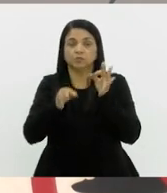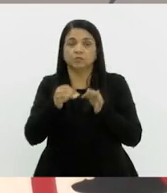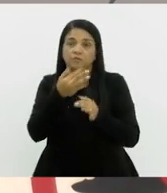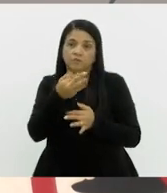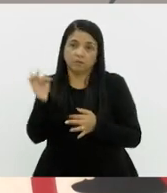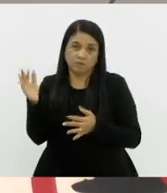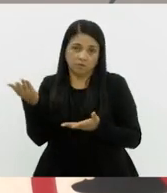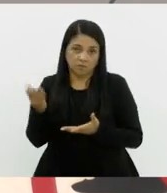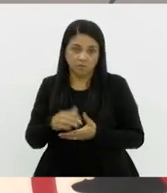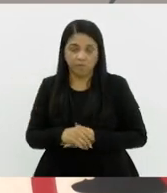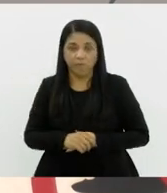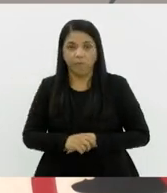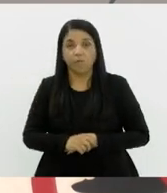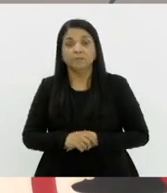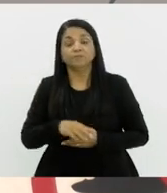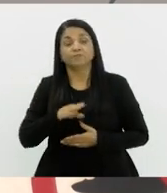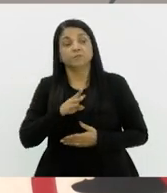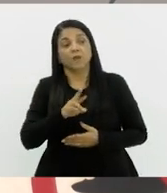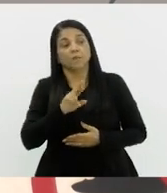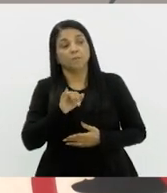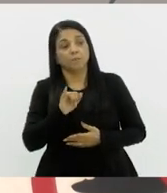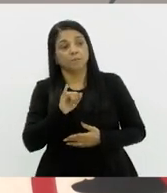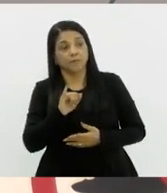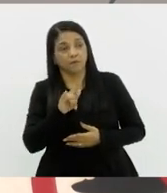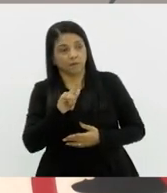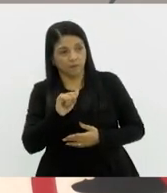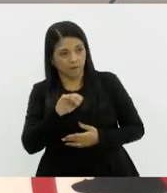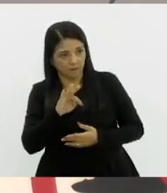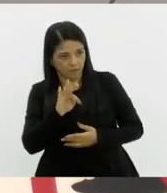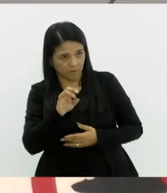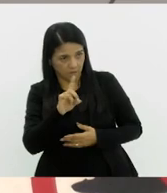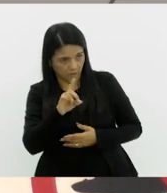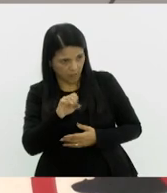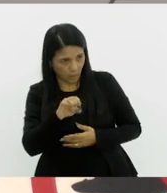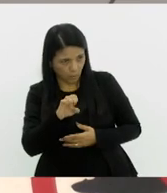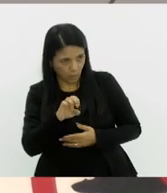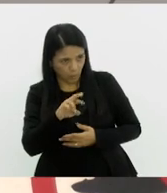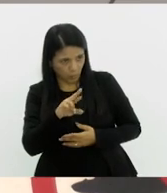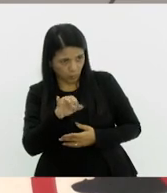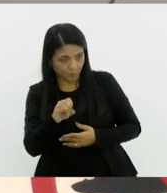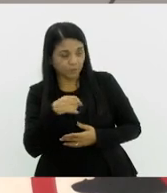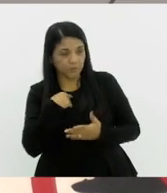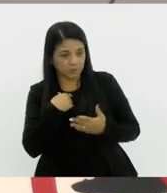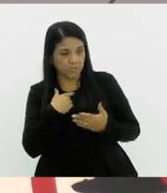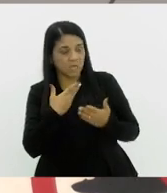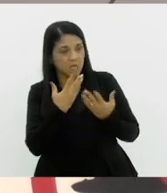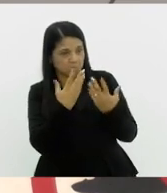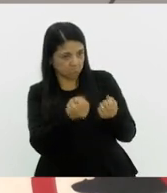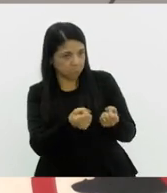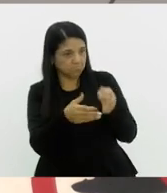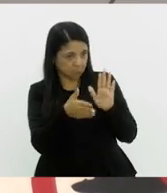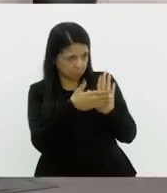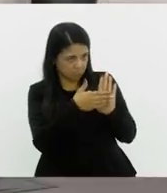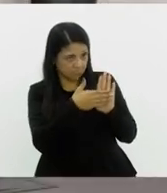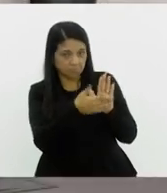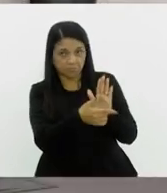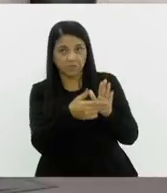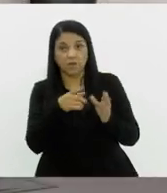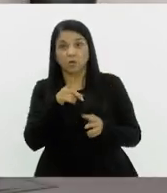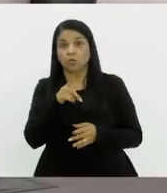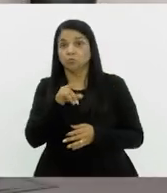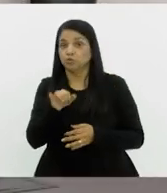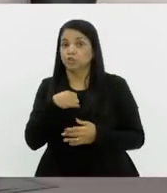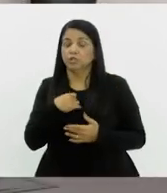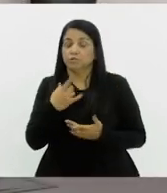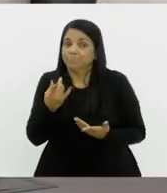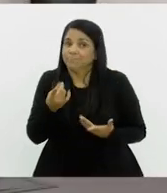Isso. Brigadeiro, o senhor está de acordo com essa proposta de encaminhamento, com relação à data, à participação do DSEA? A data eu não tenho como